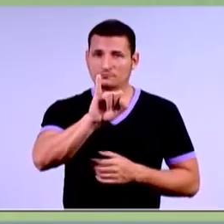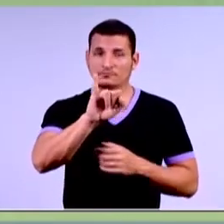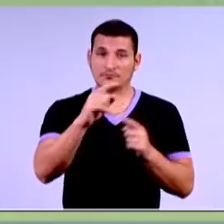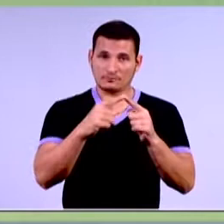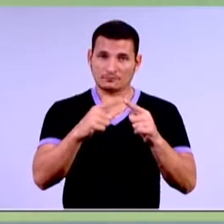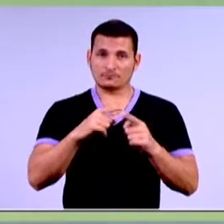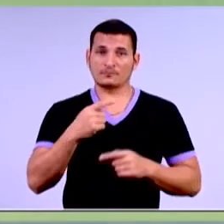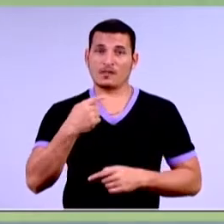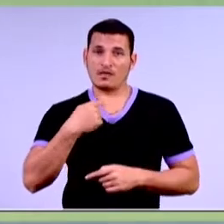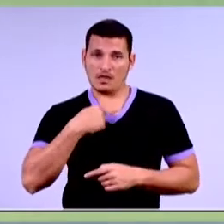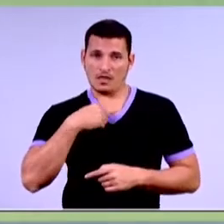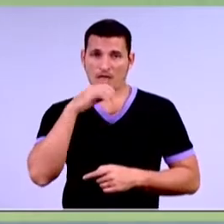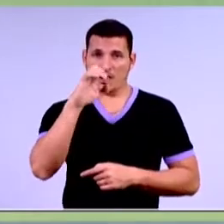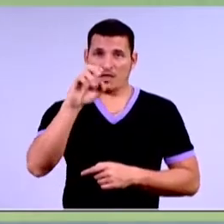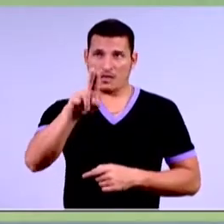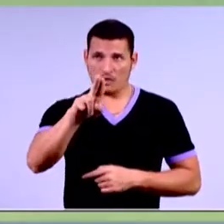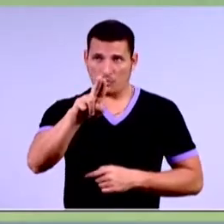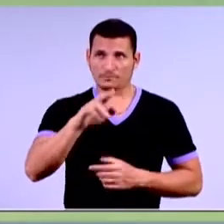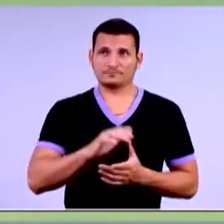riu